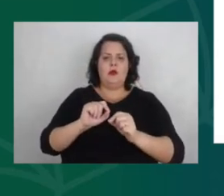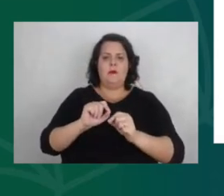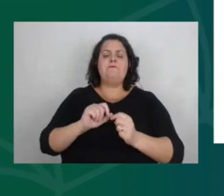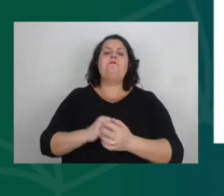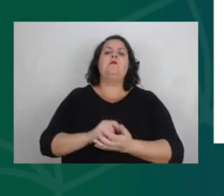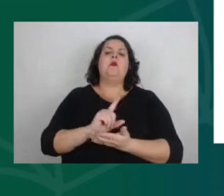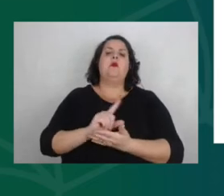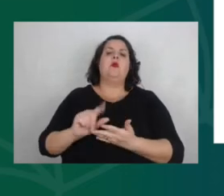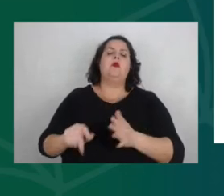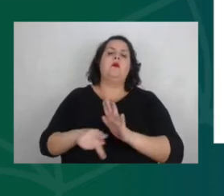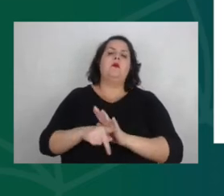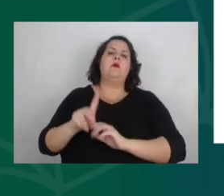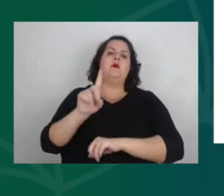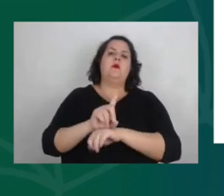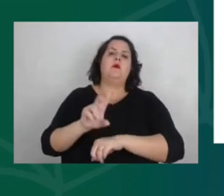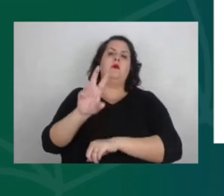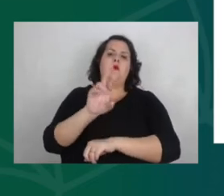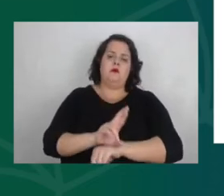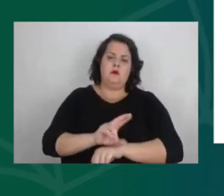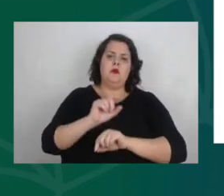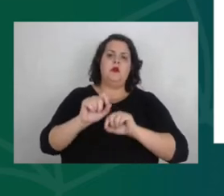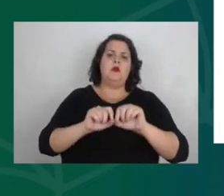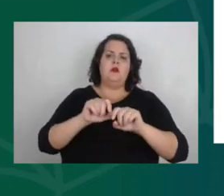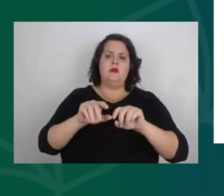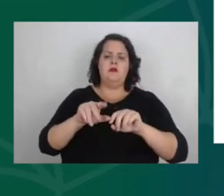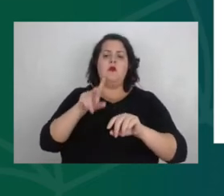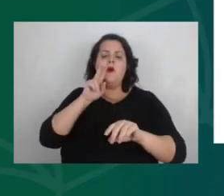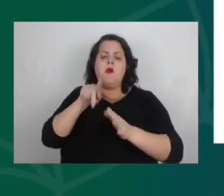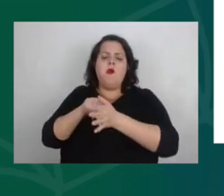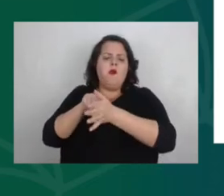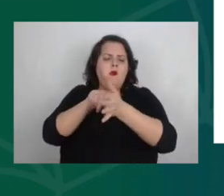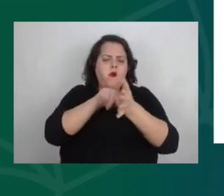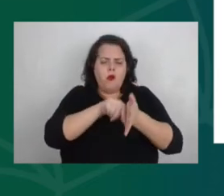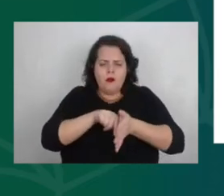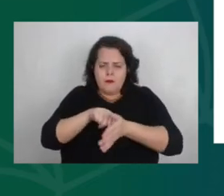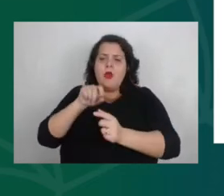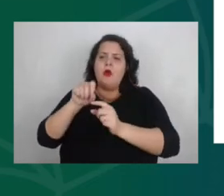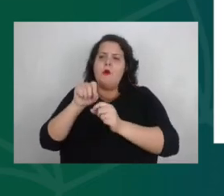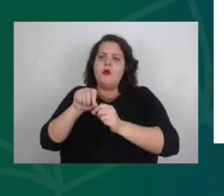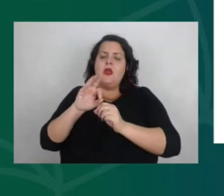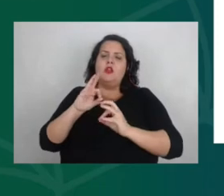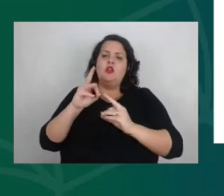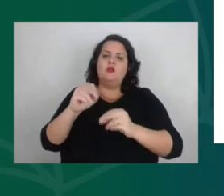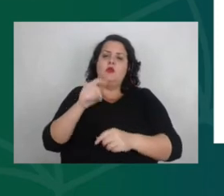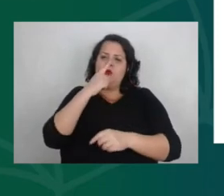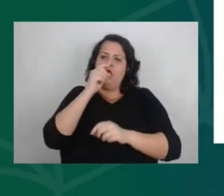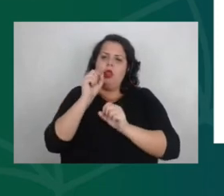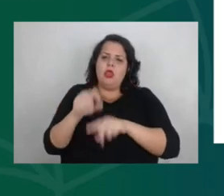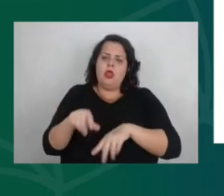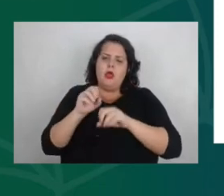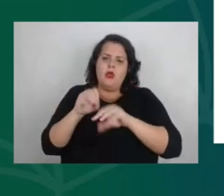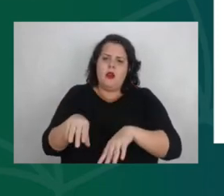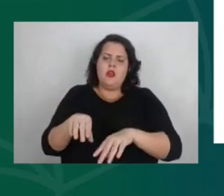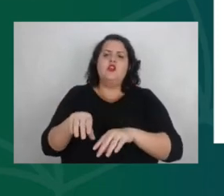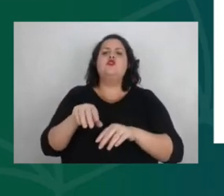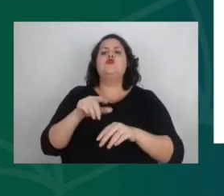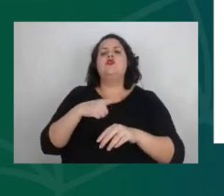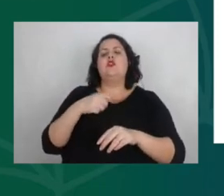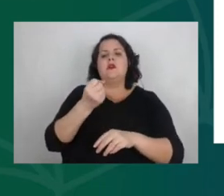fomos coletar aquele efluente que é lançado no esgoto pela Sabesp, aqui no emissário da cidade de